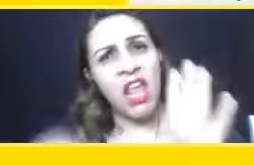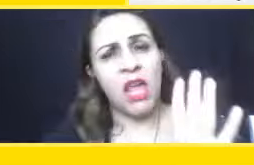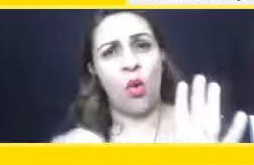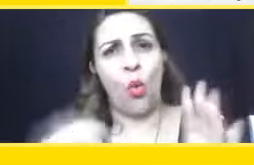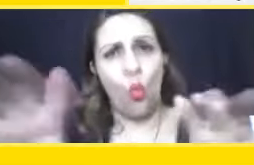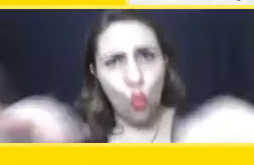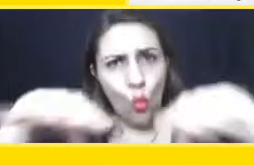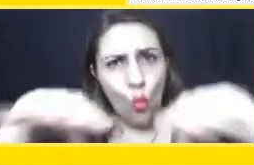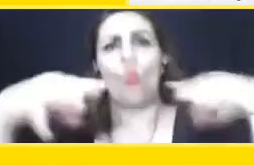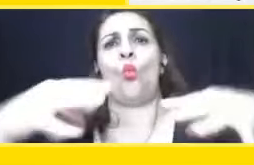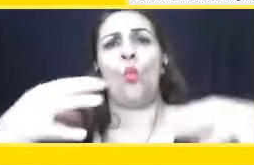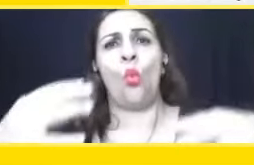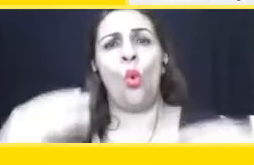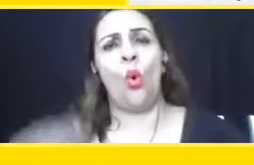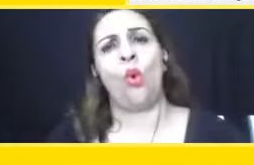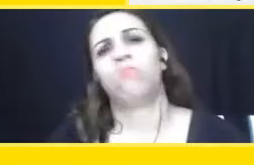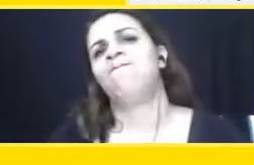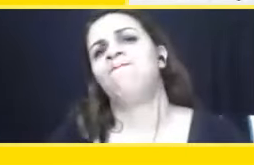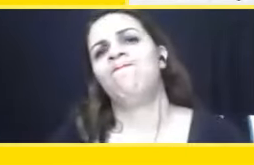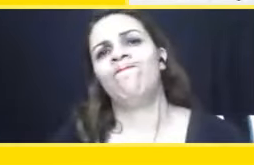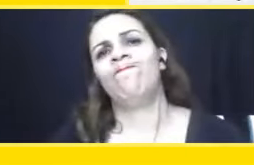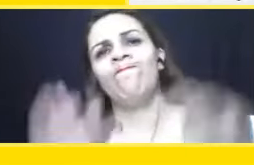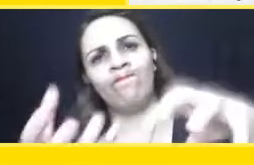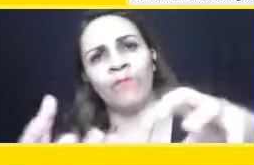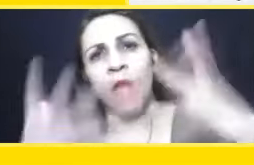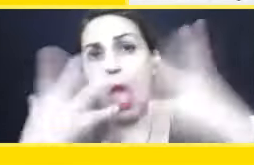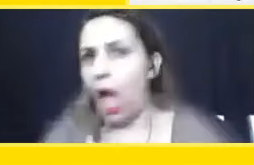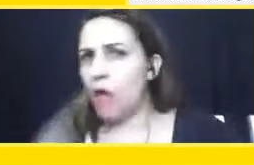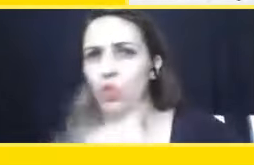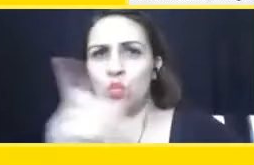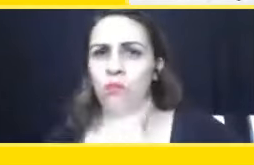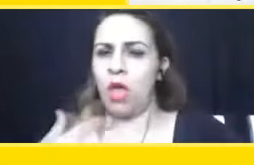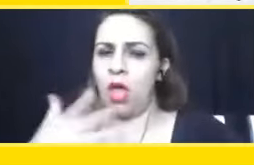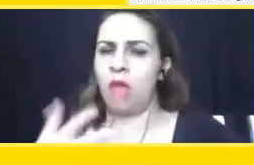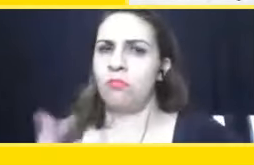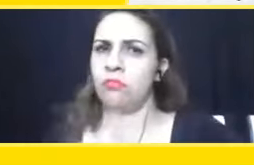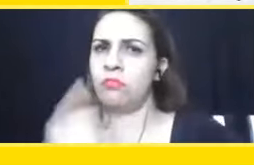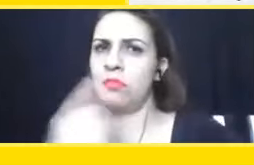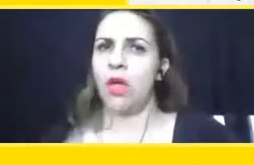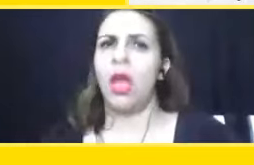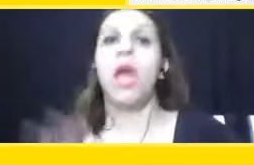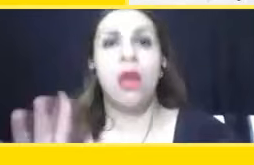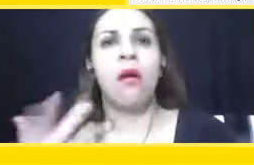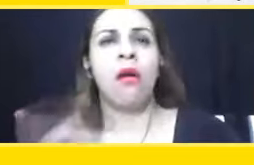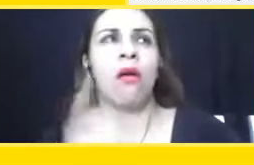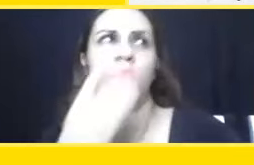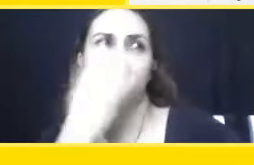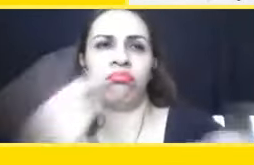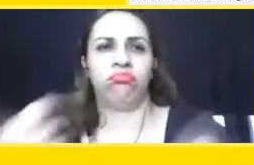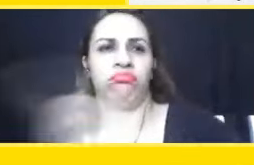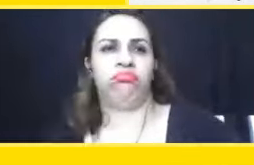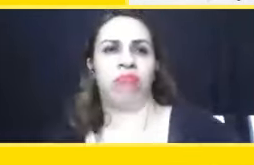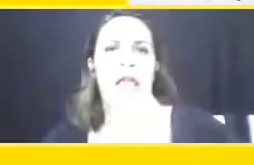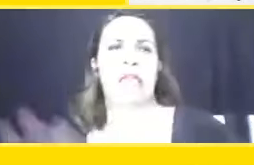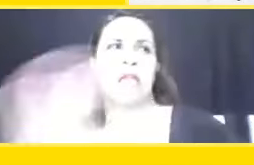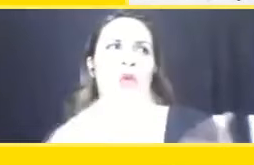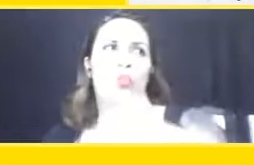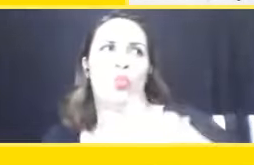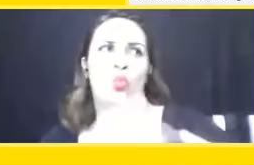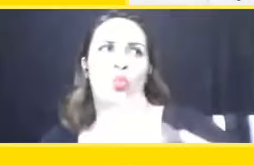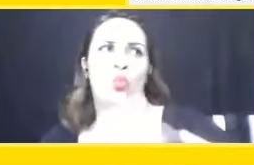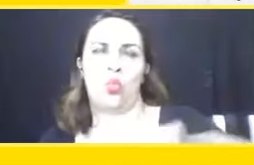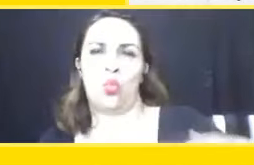não quis assumir a responsabilidade política de resolver o problema e devolveu isso para os estados.